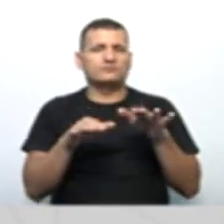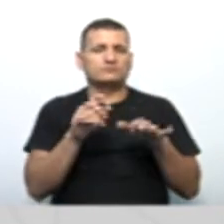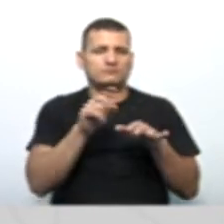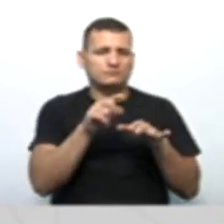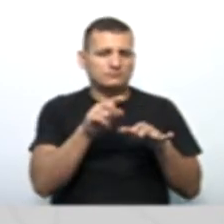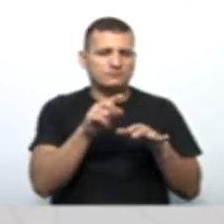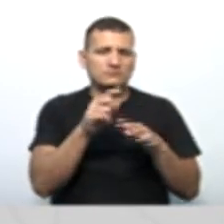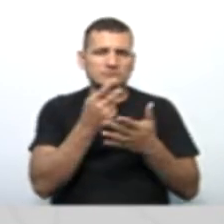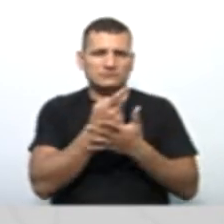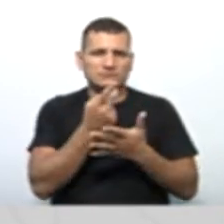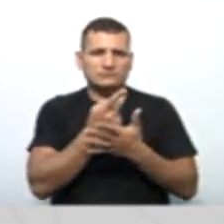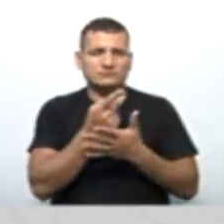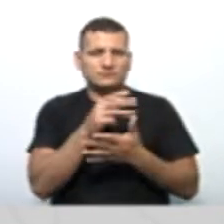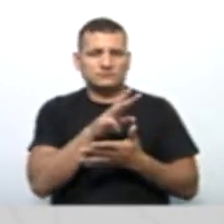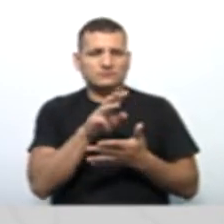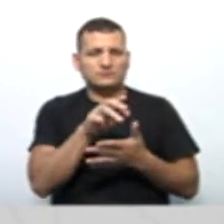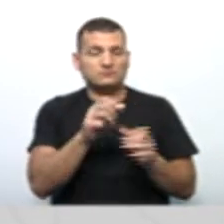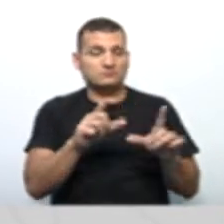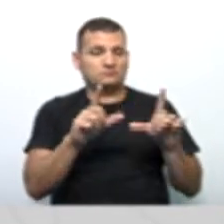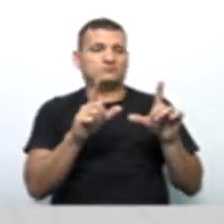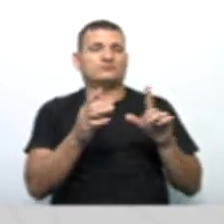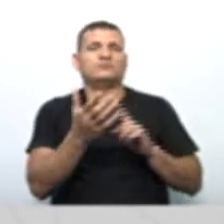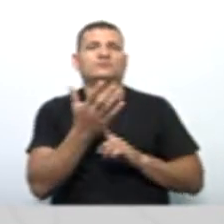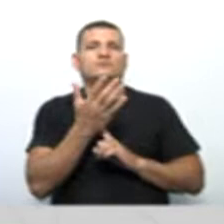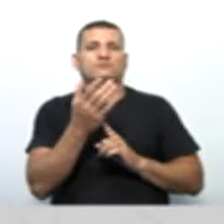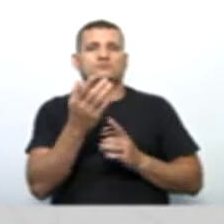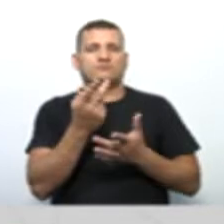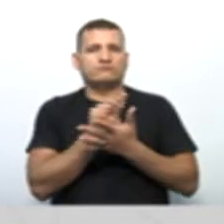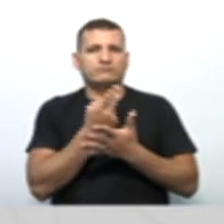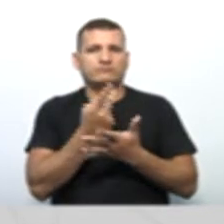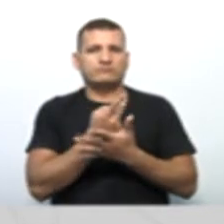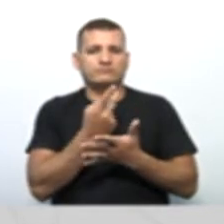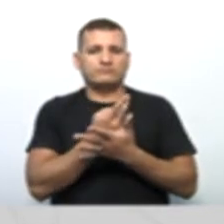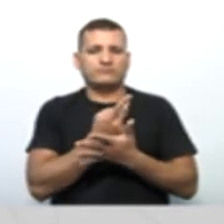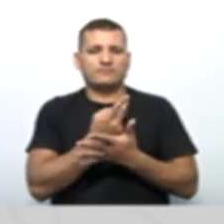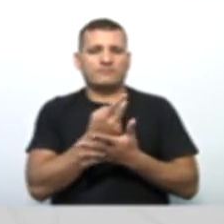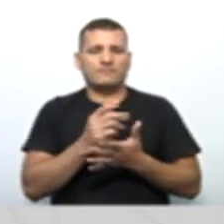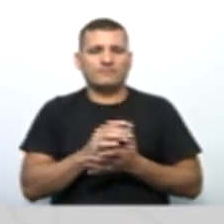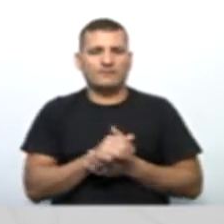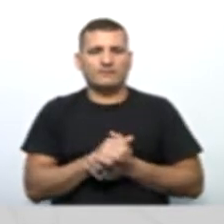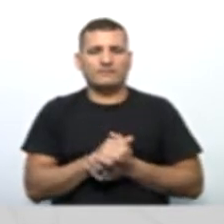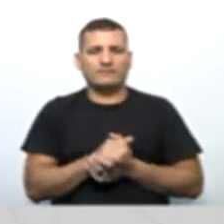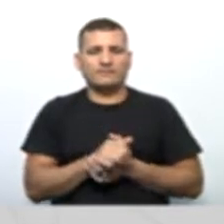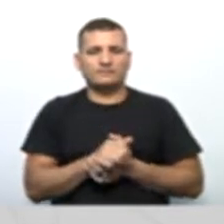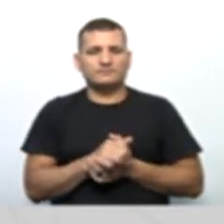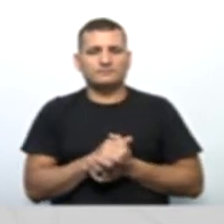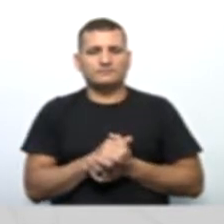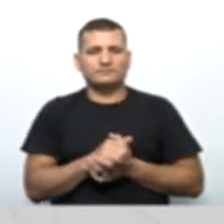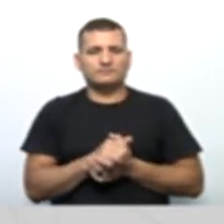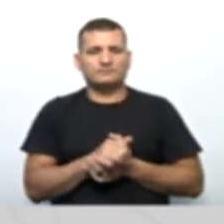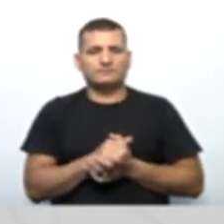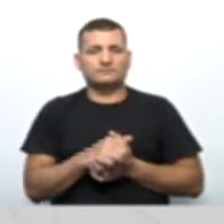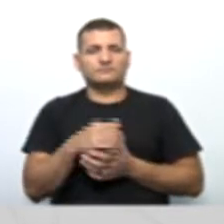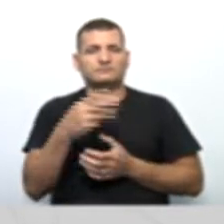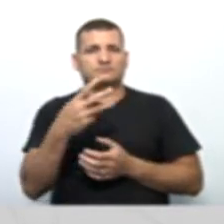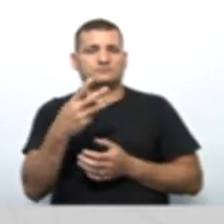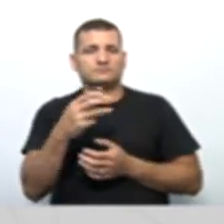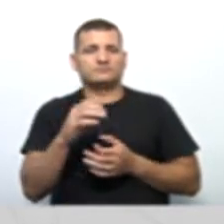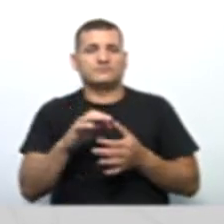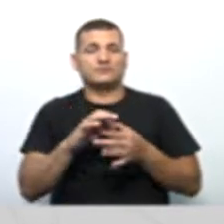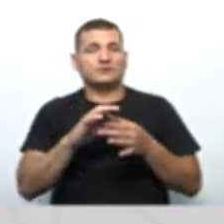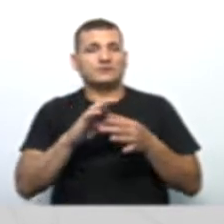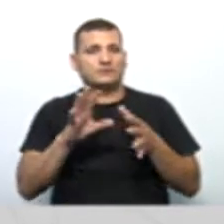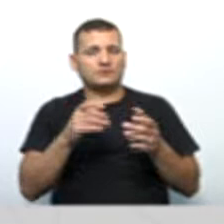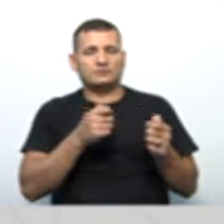traz um texto em vermelho pra mostrar pra você que ocorreu esse erro que o encalhe com o mundo real liberdade e controle do usuário